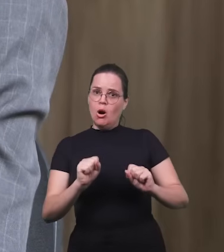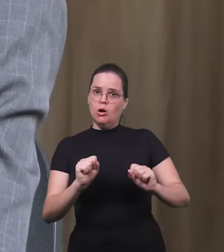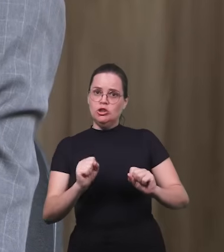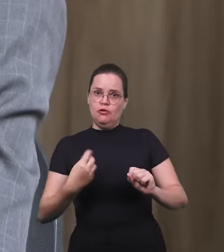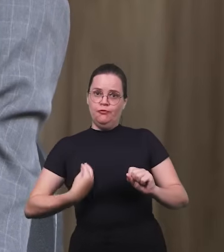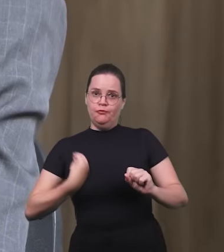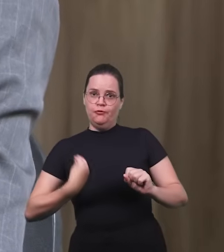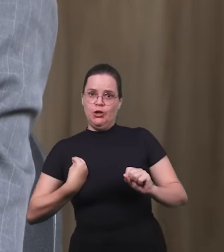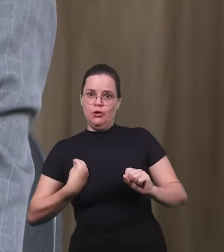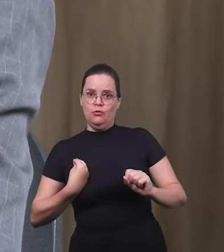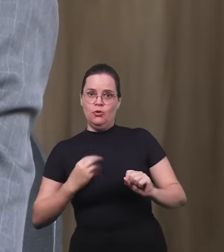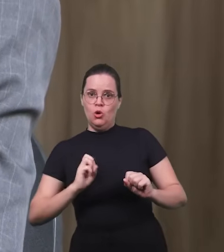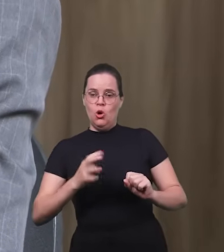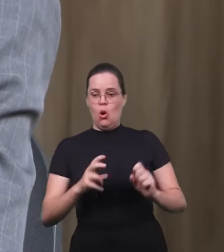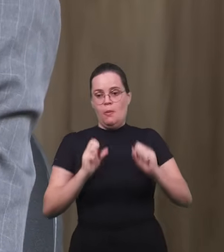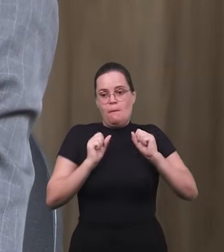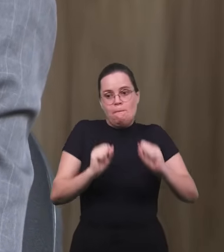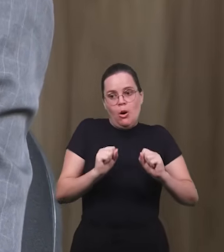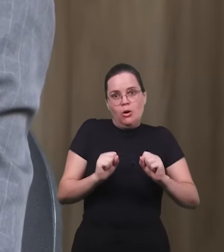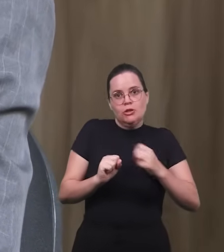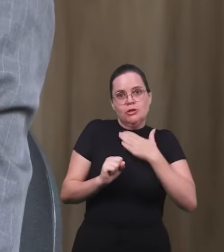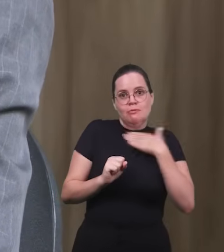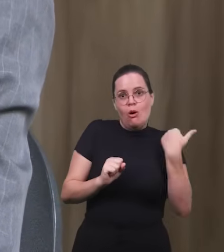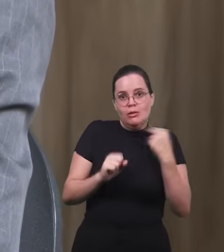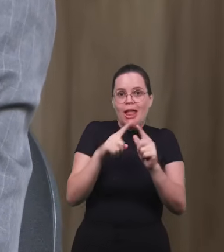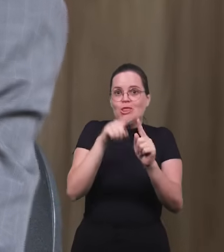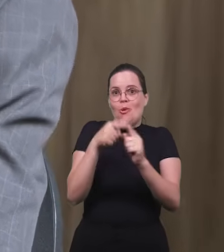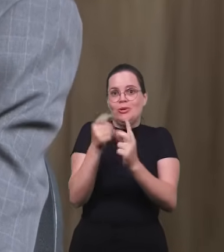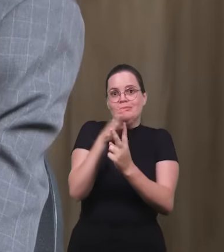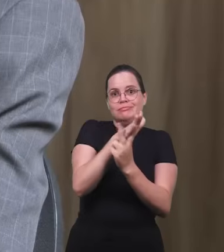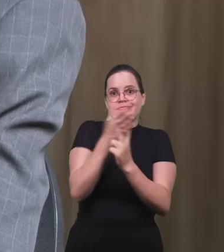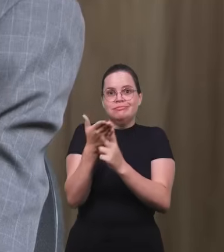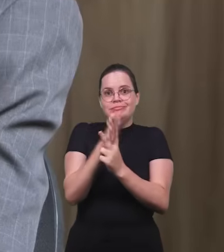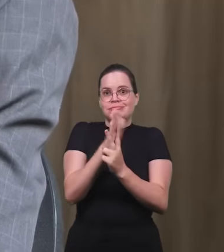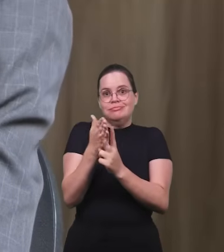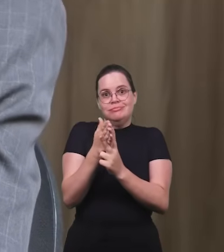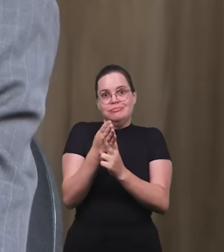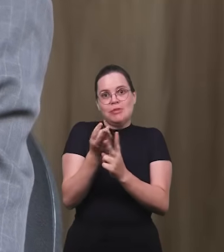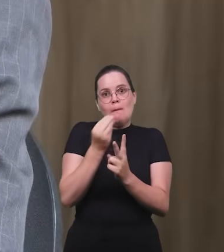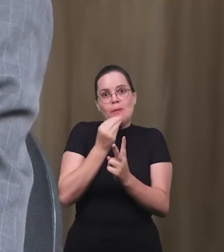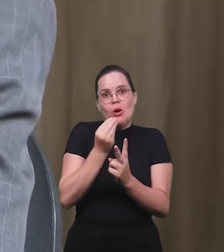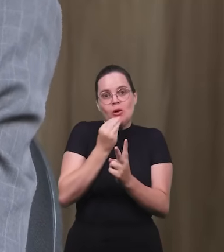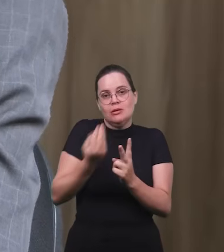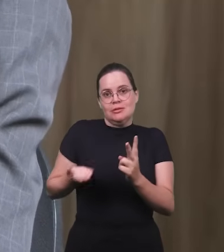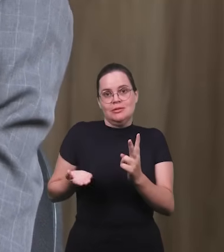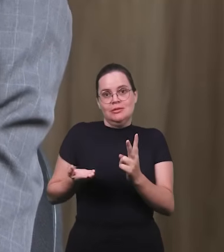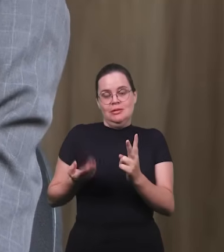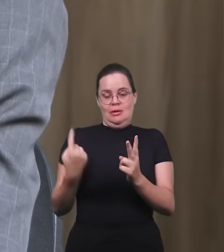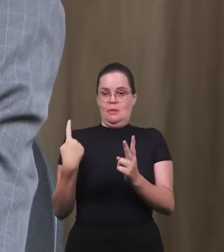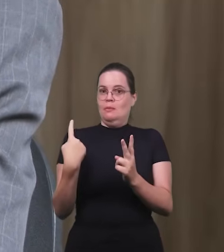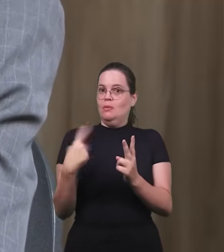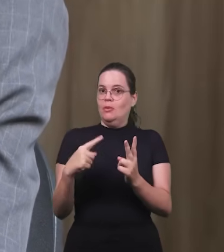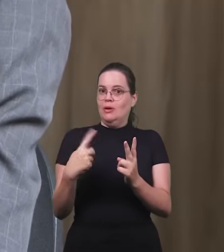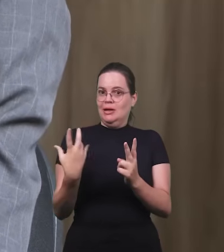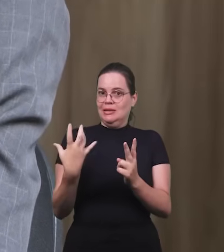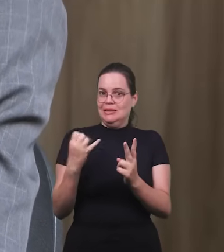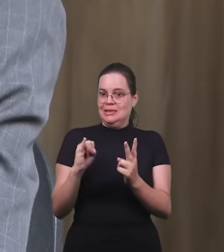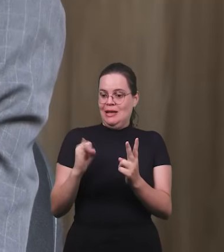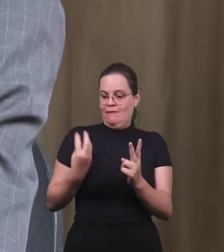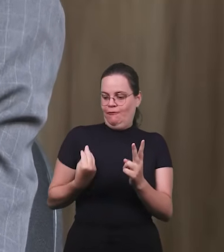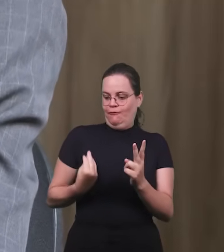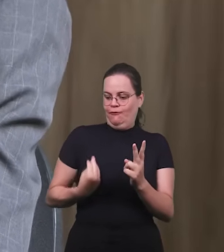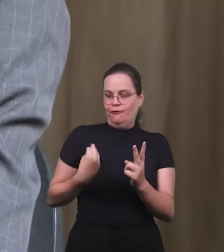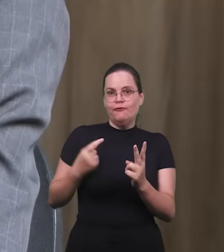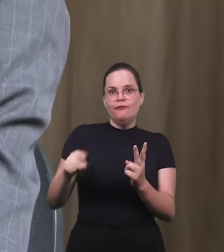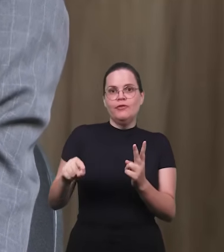questão da dualidade também, né? Essa probabilidade. Por quê? Ao mesmo tempo ele está vivo porque o martelo